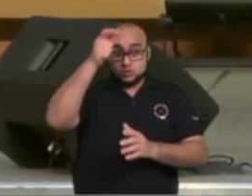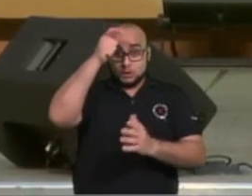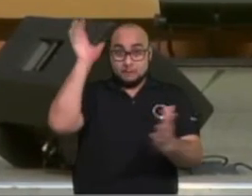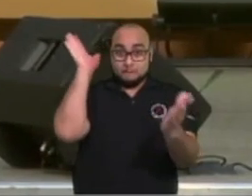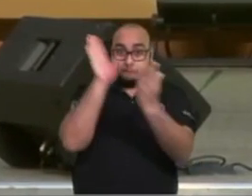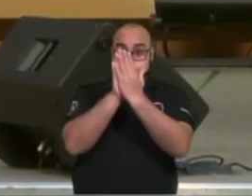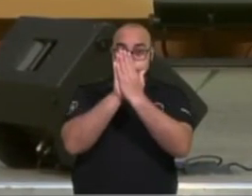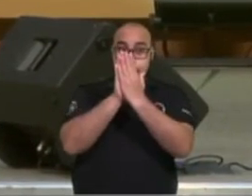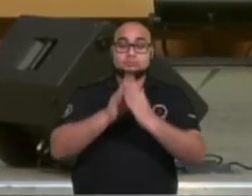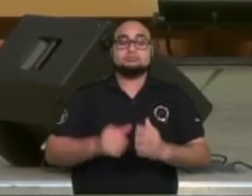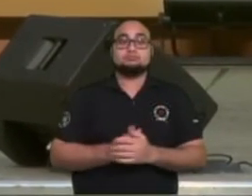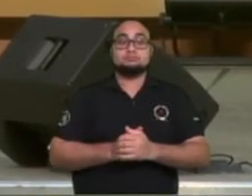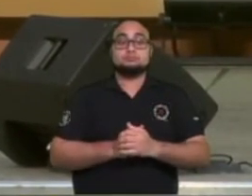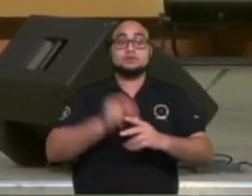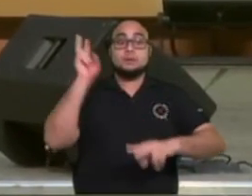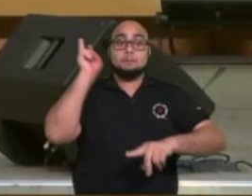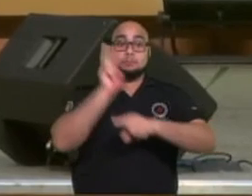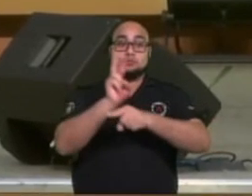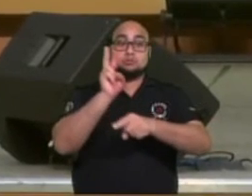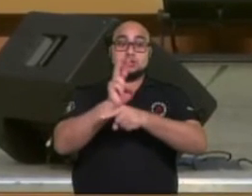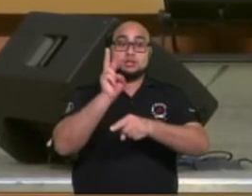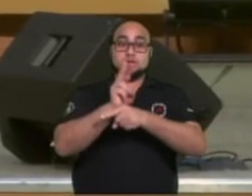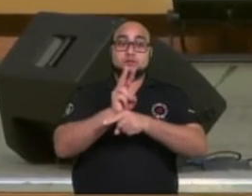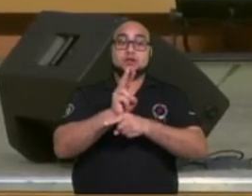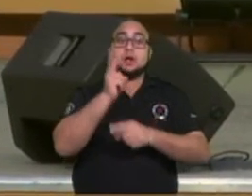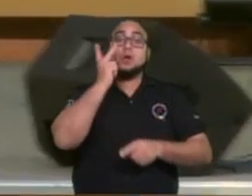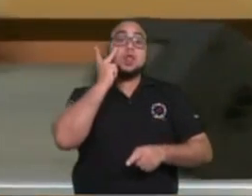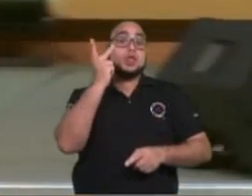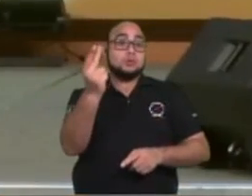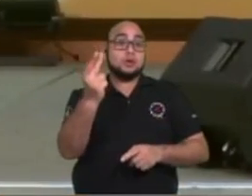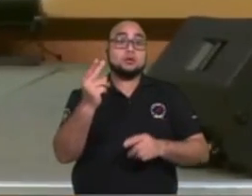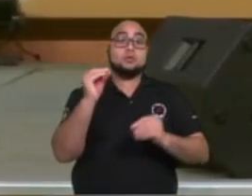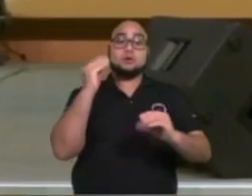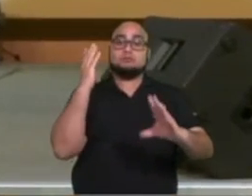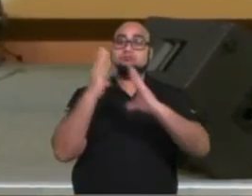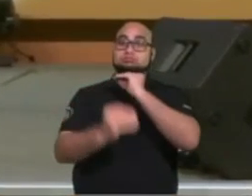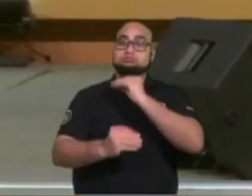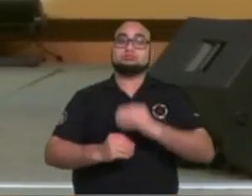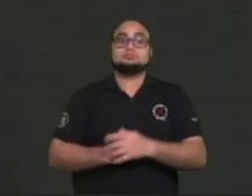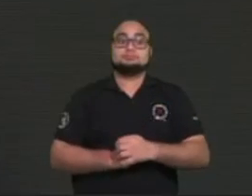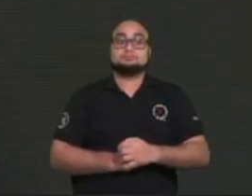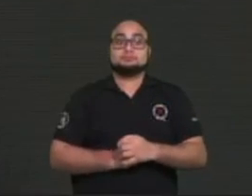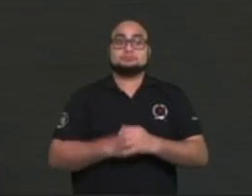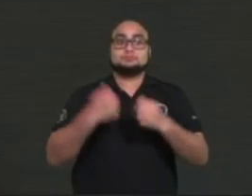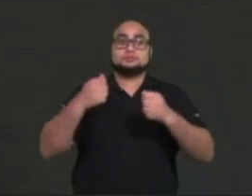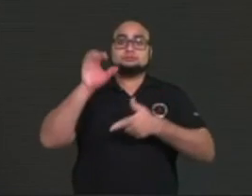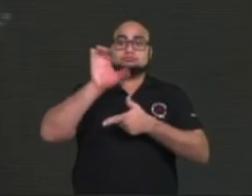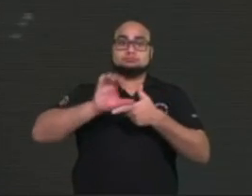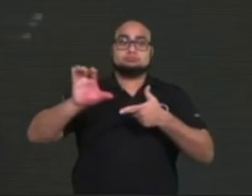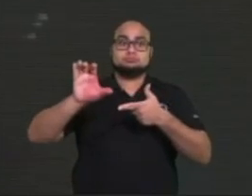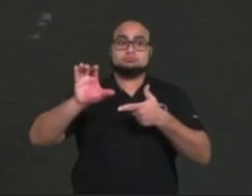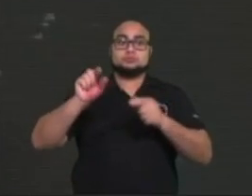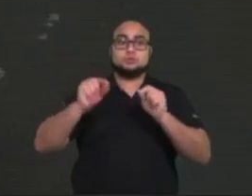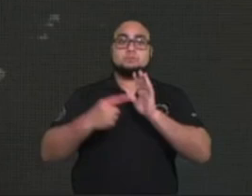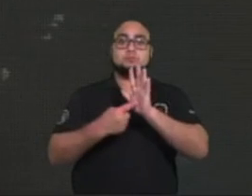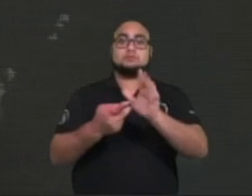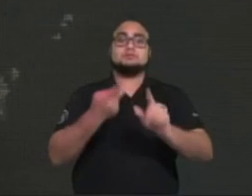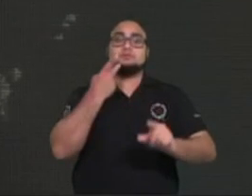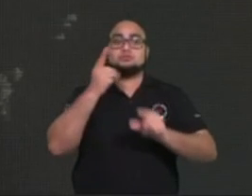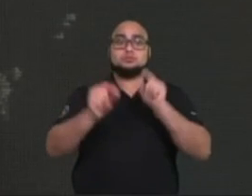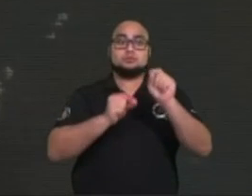para proteção de Deus mas da sua natureza a primeira Coríntios 6 18 dizer assim fugi